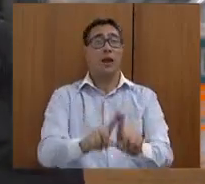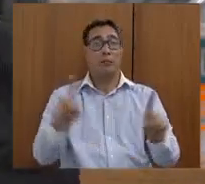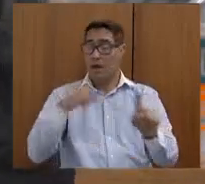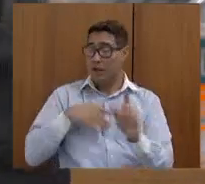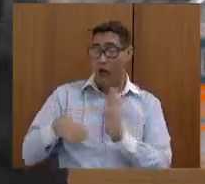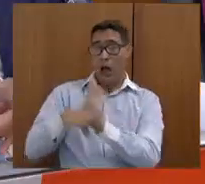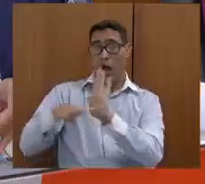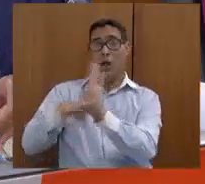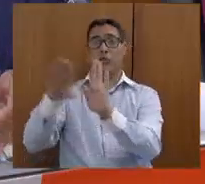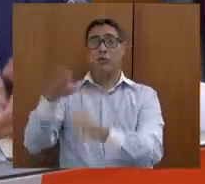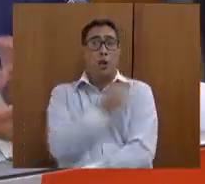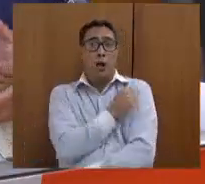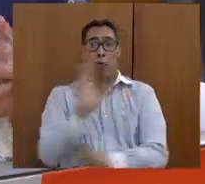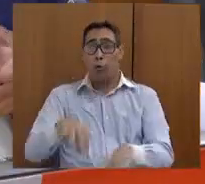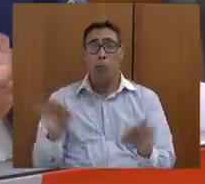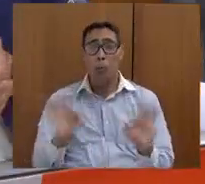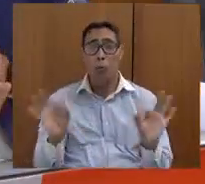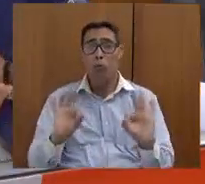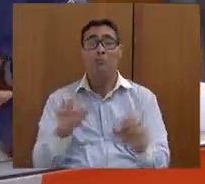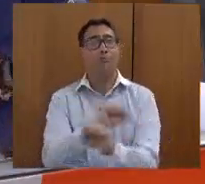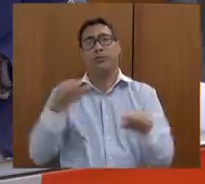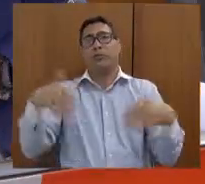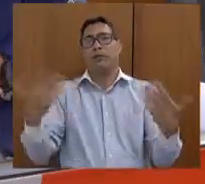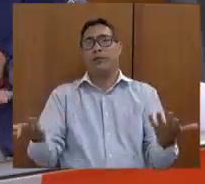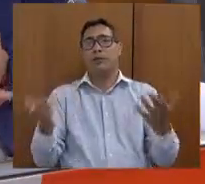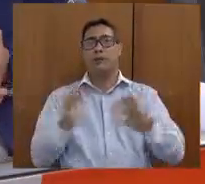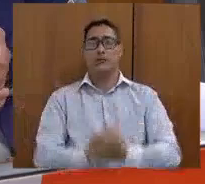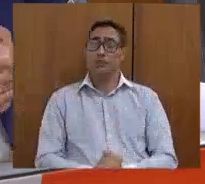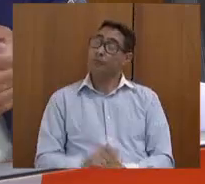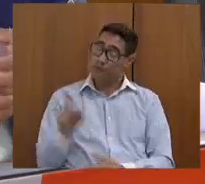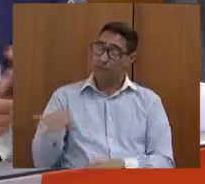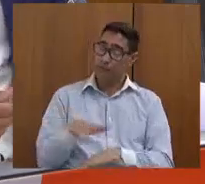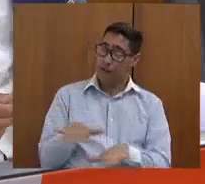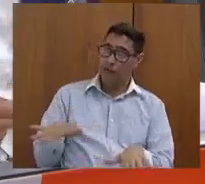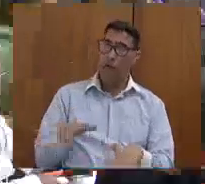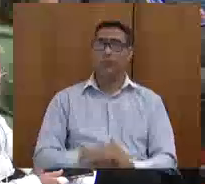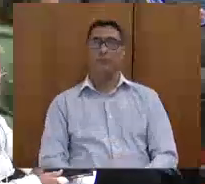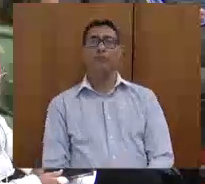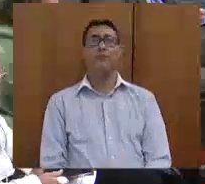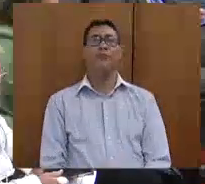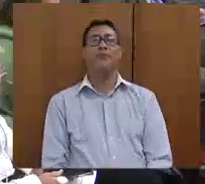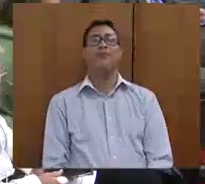assistência estudantil é isso Obrigada